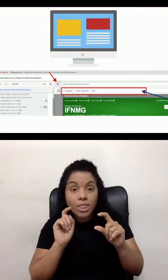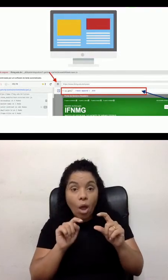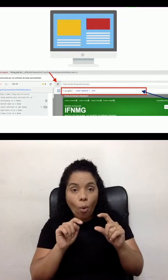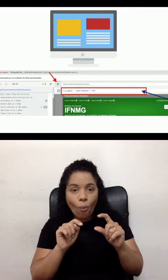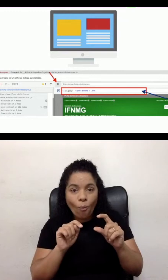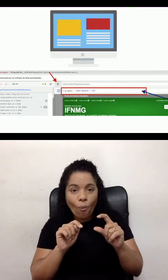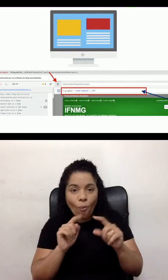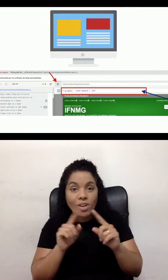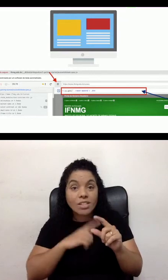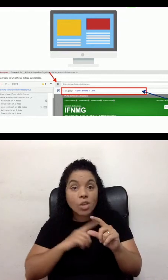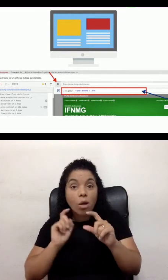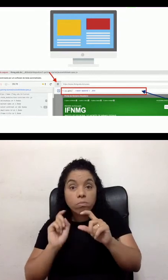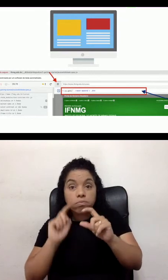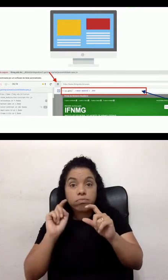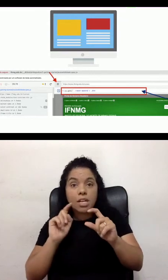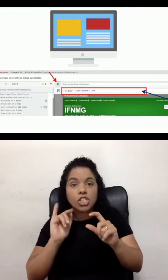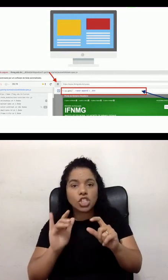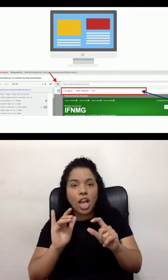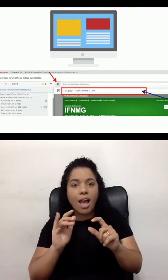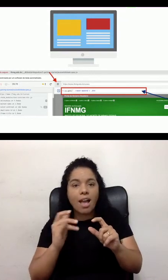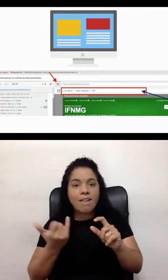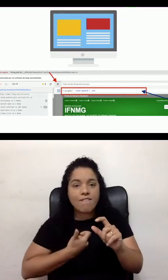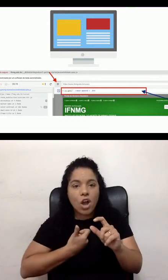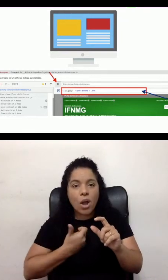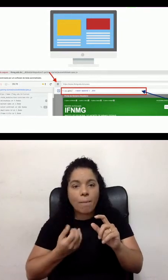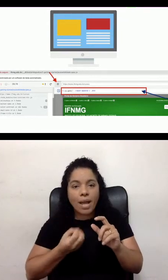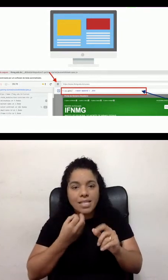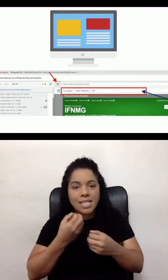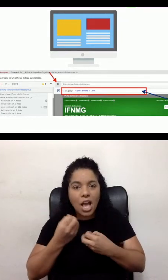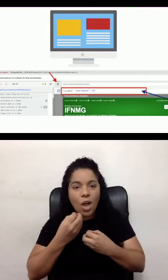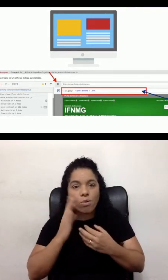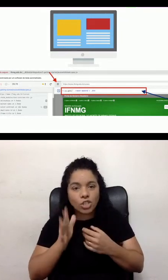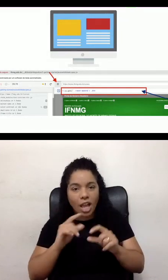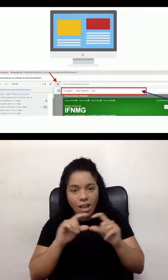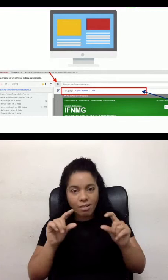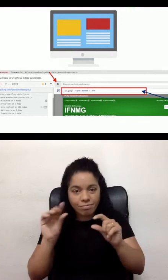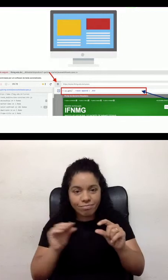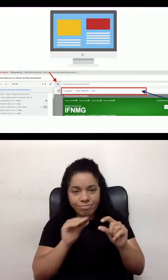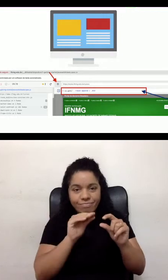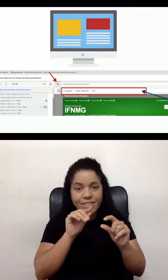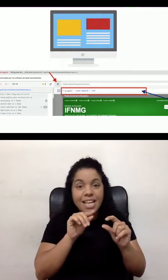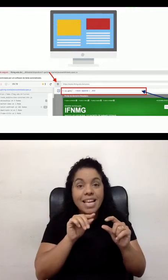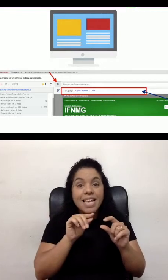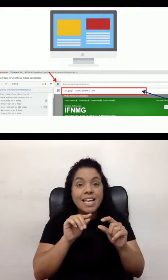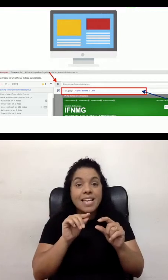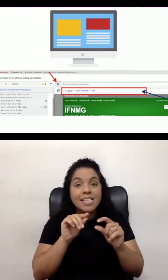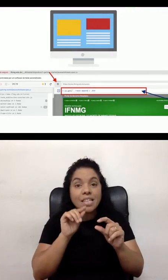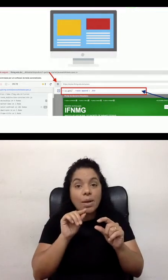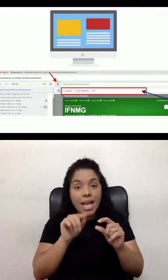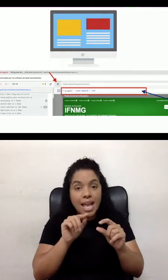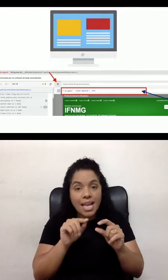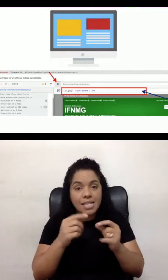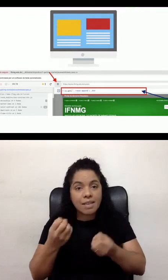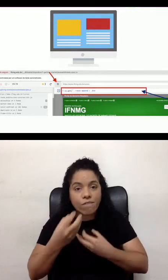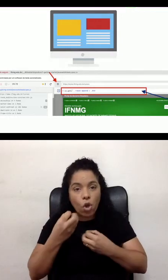cliquei em cima dele, ele já me deu essa informação e já trouxe para cá. Então, eu vou pegar essa informação